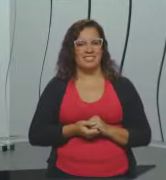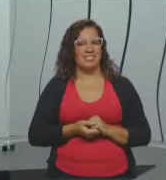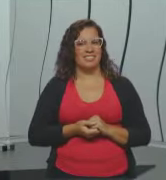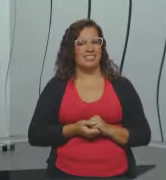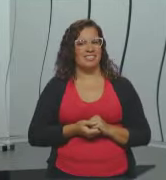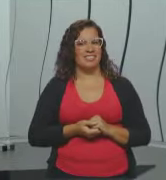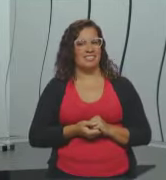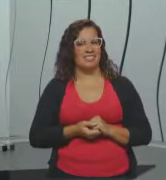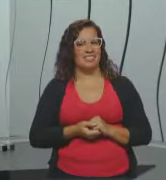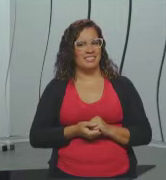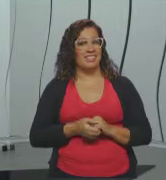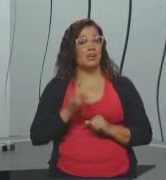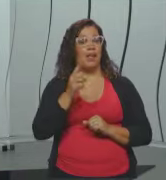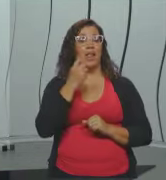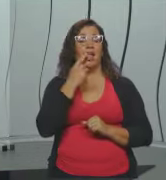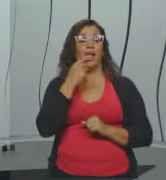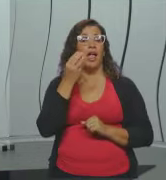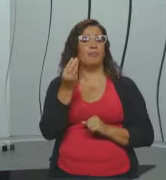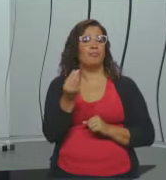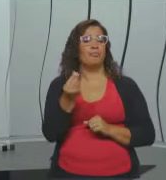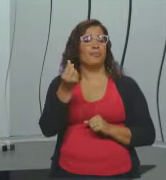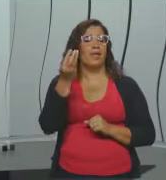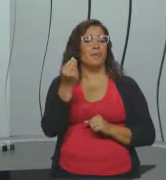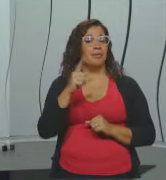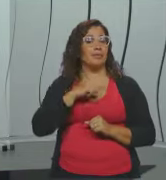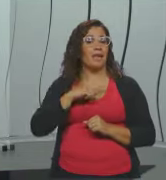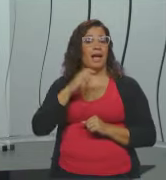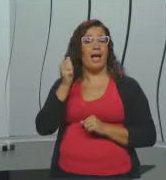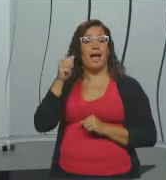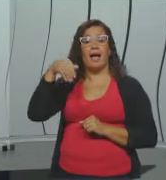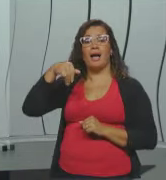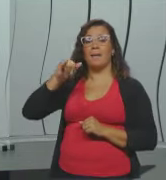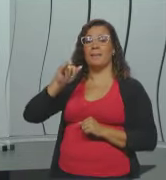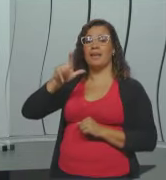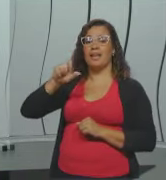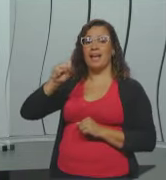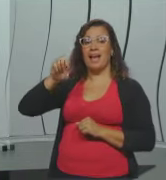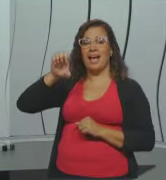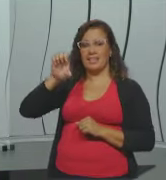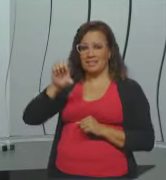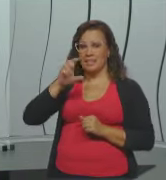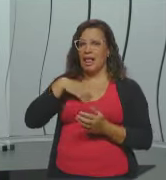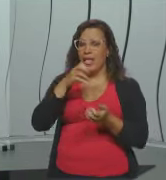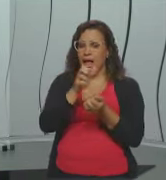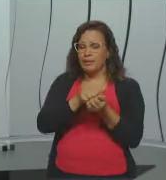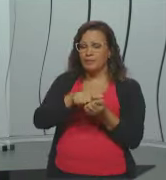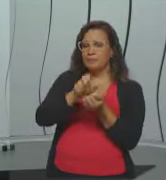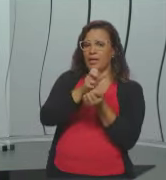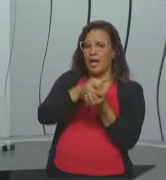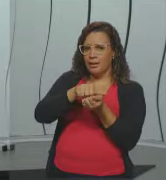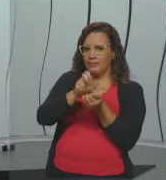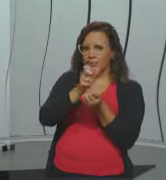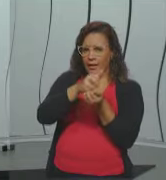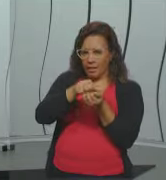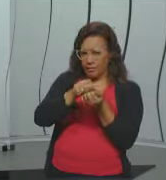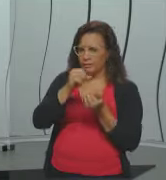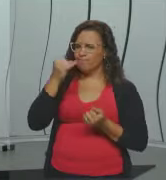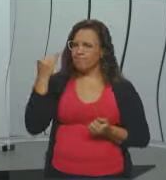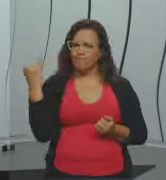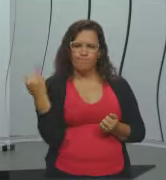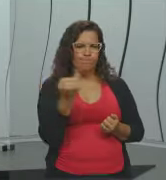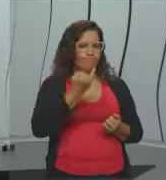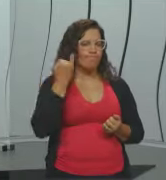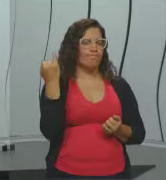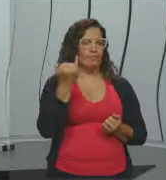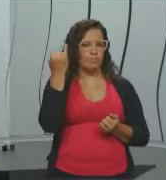A saliva possui a amilase que digere amido, que é um tipo de açúcar,